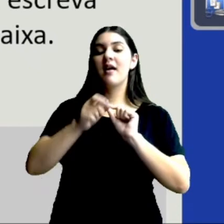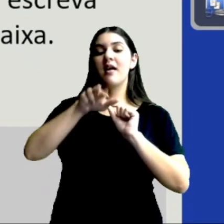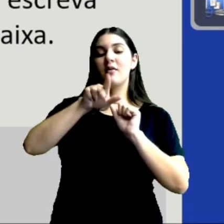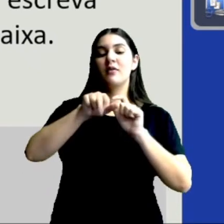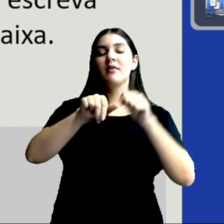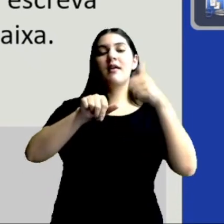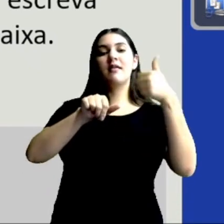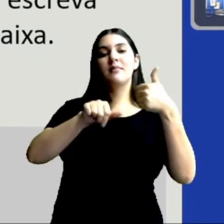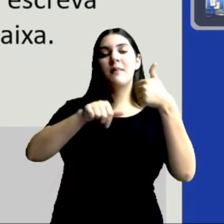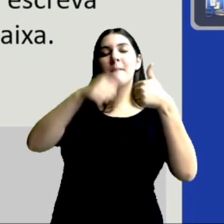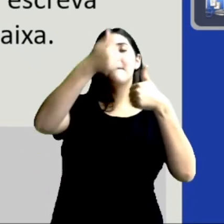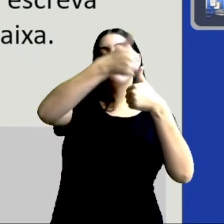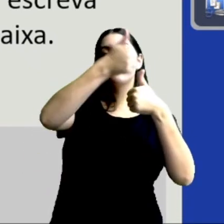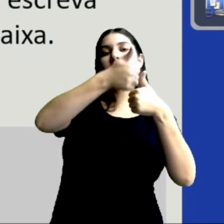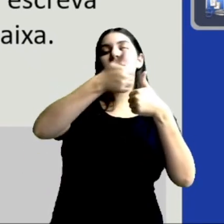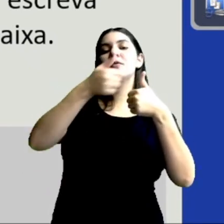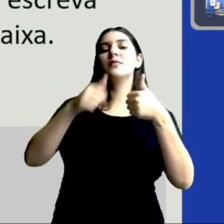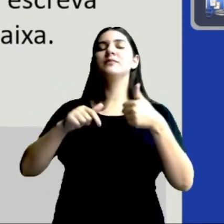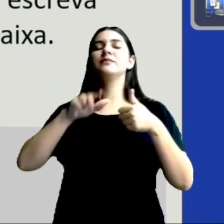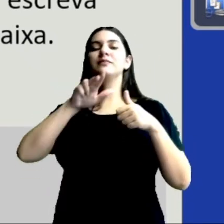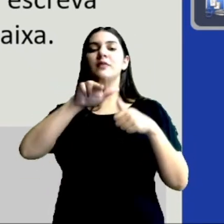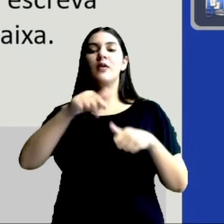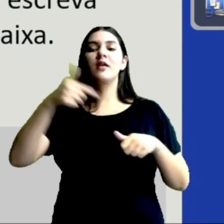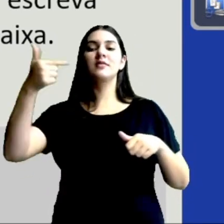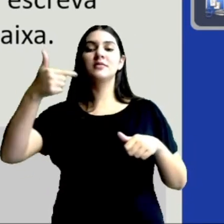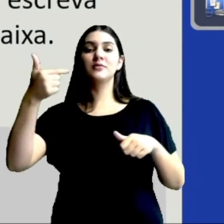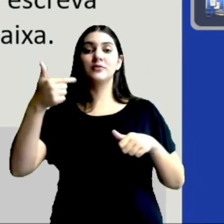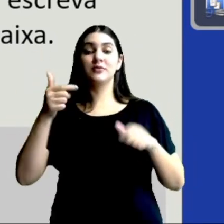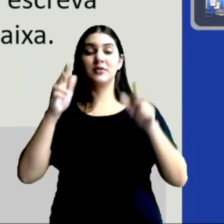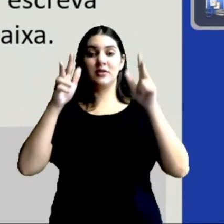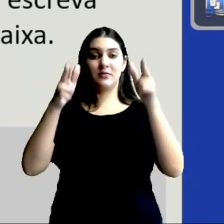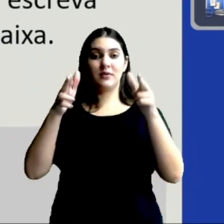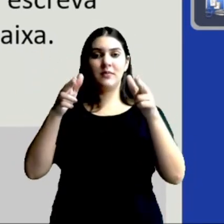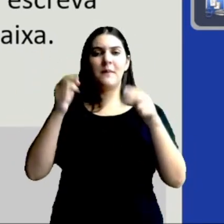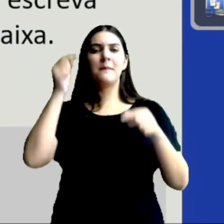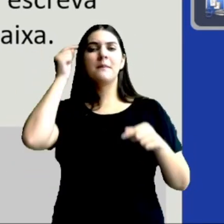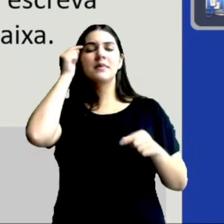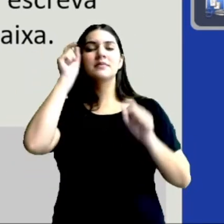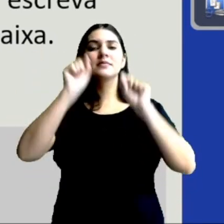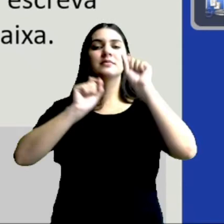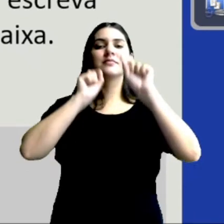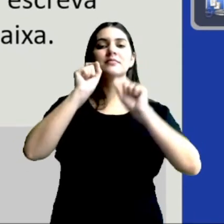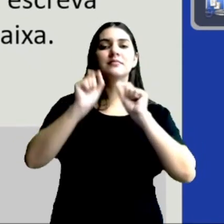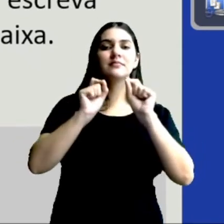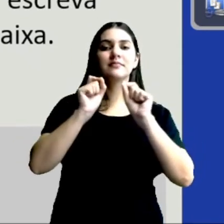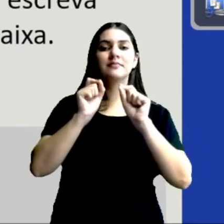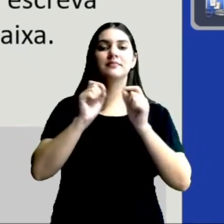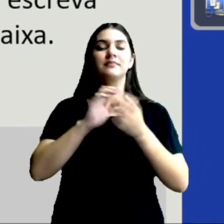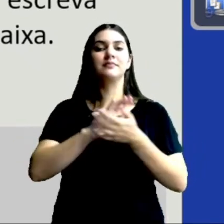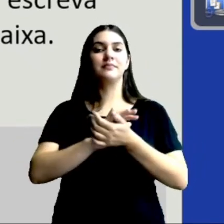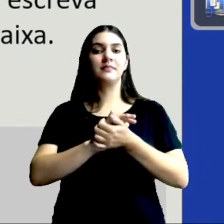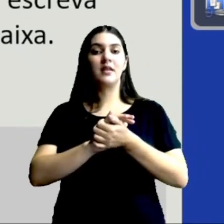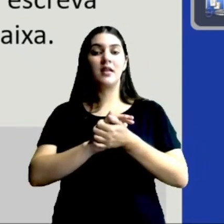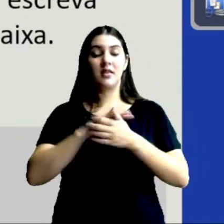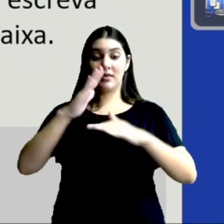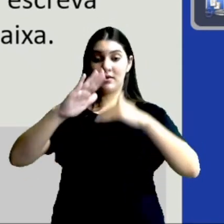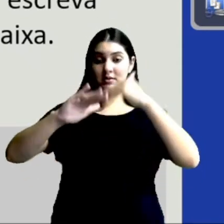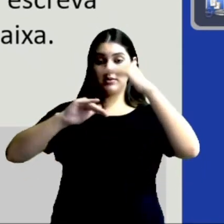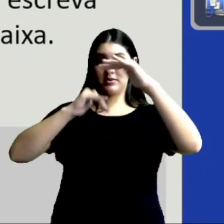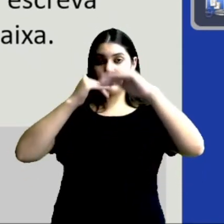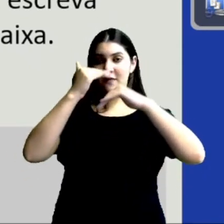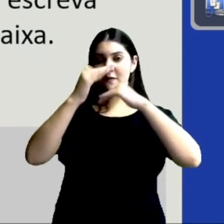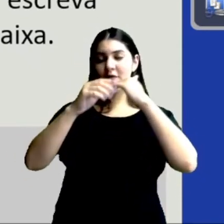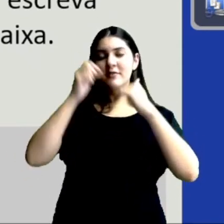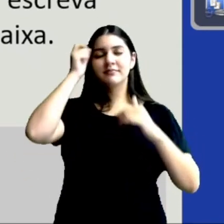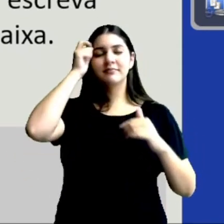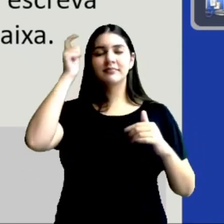também, para que a gente não altere nossa relação. E é pensando nisso que a gente vai desenvolver aqui algumas